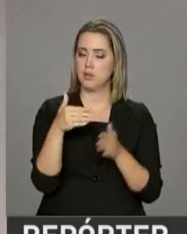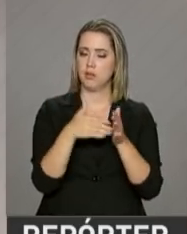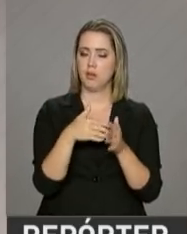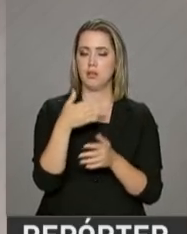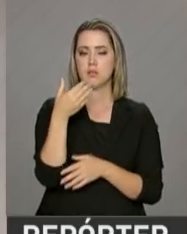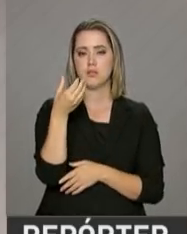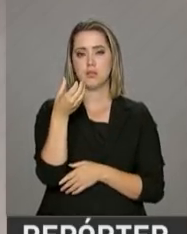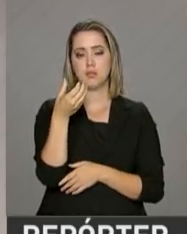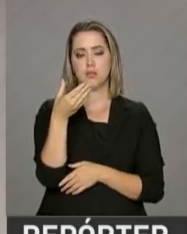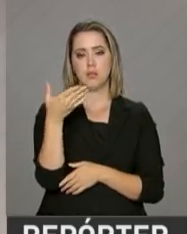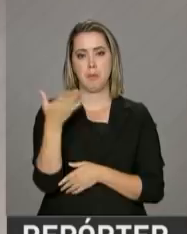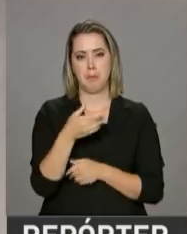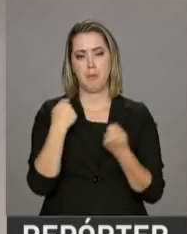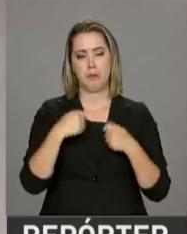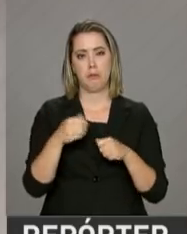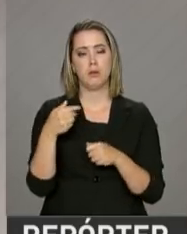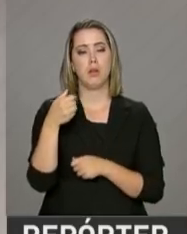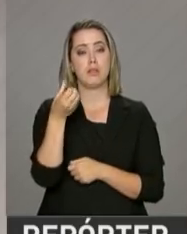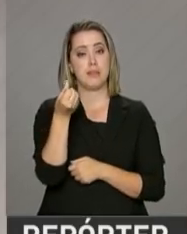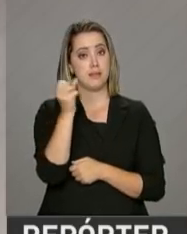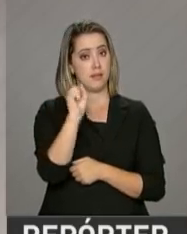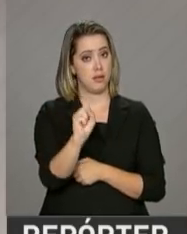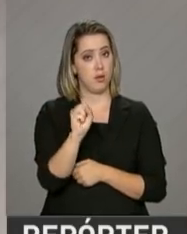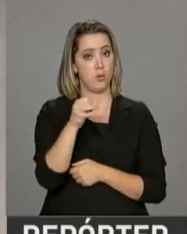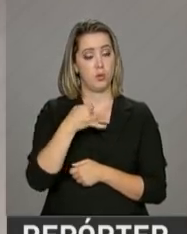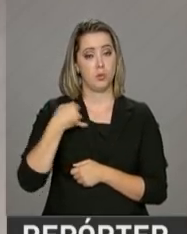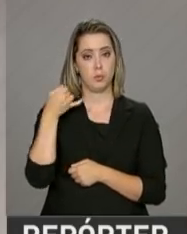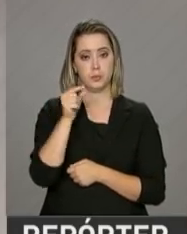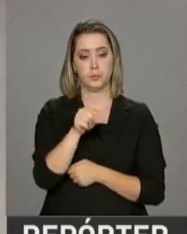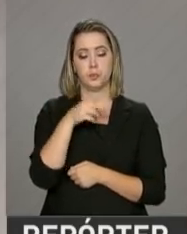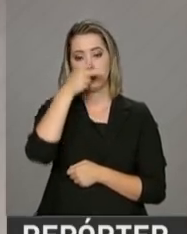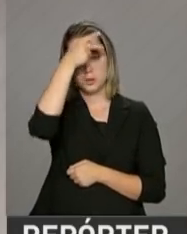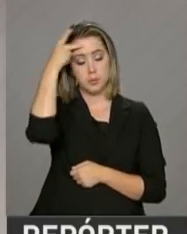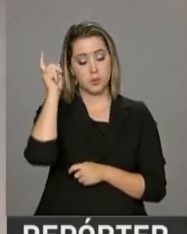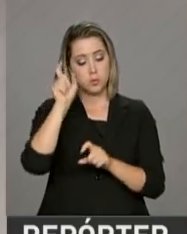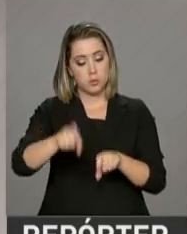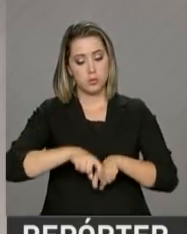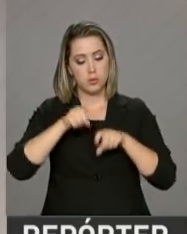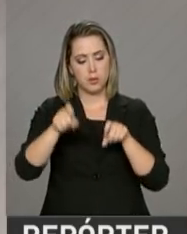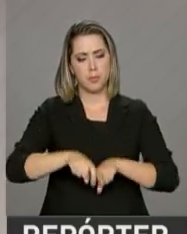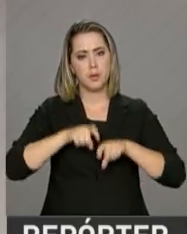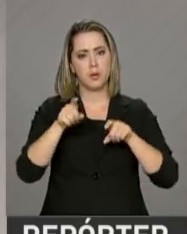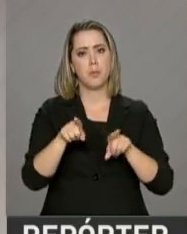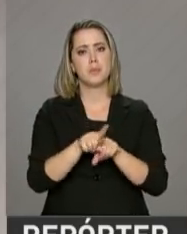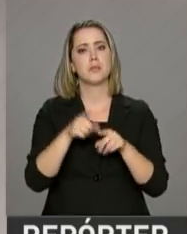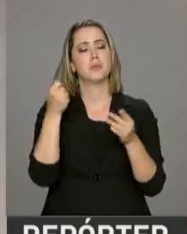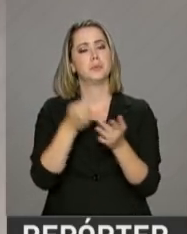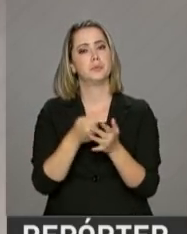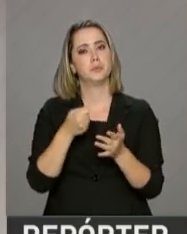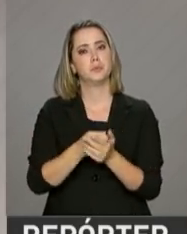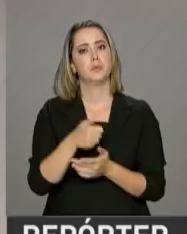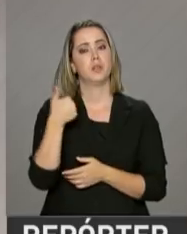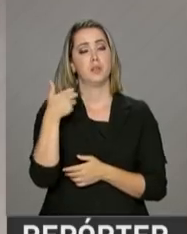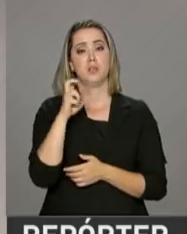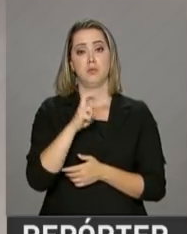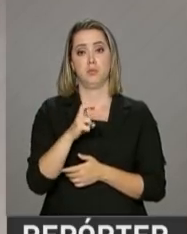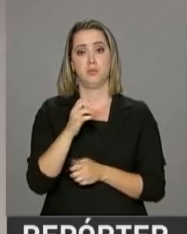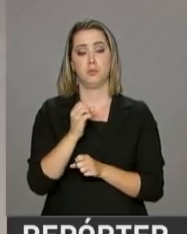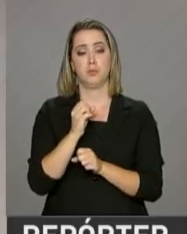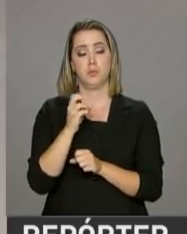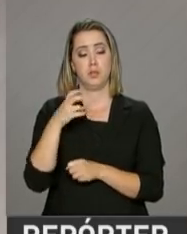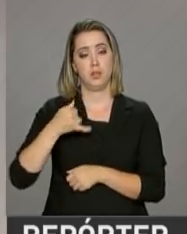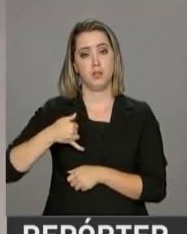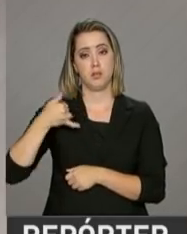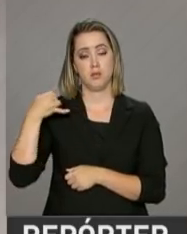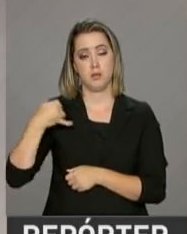68 anos Trabalhadores Rurais terão de contribuir por 15 anos para se aposentar e ter idade mínima de